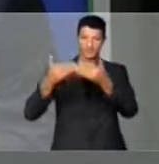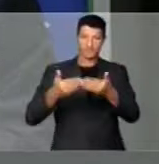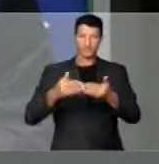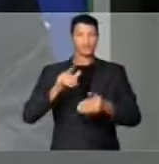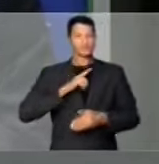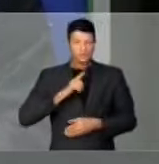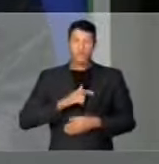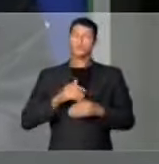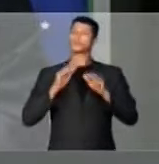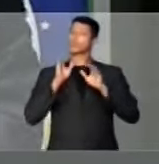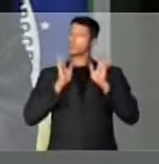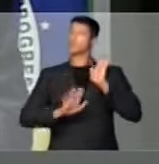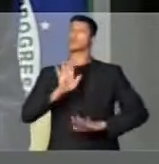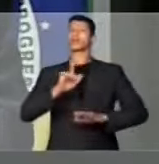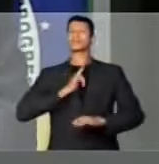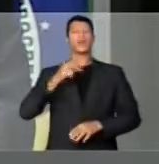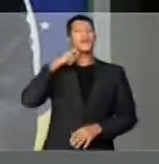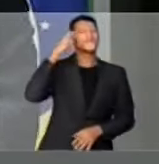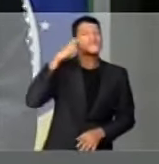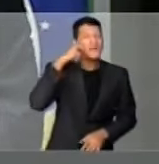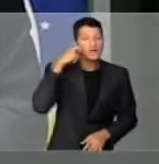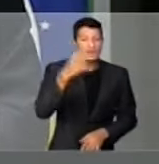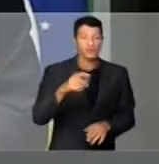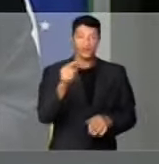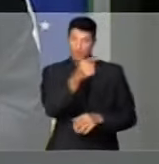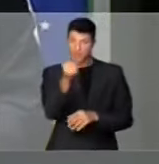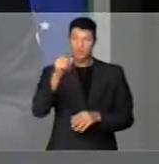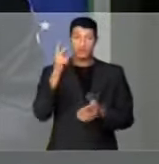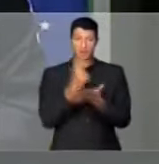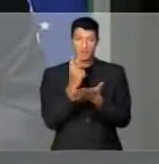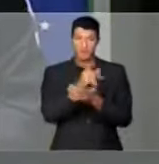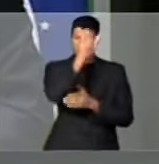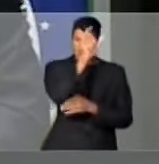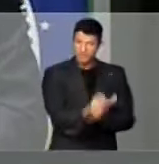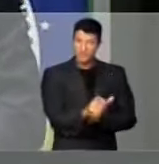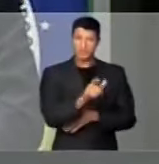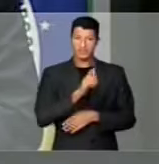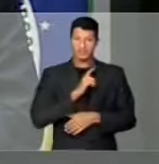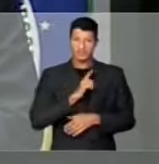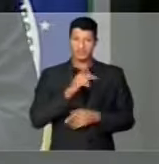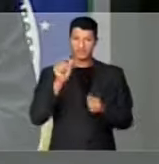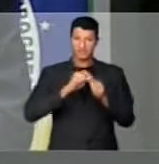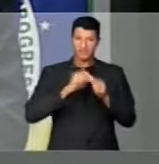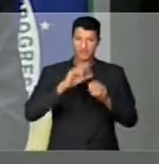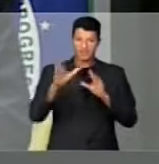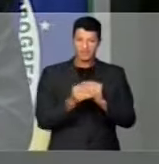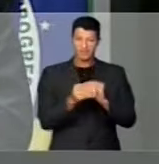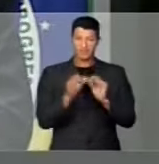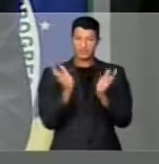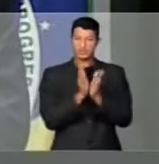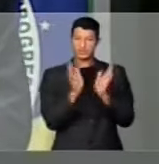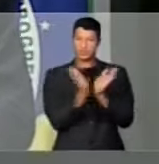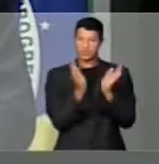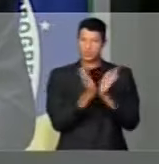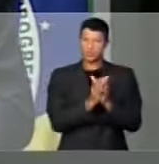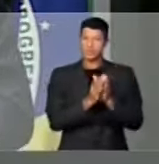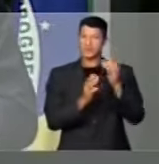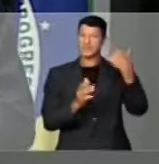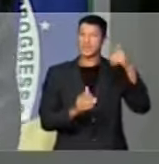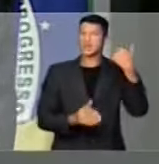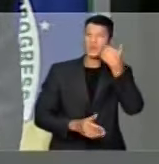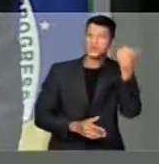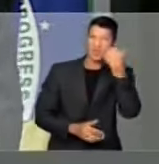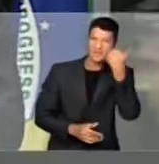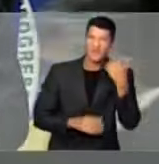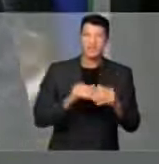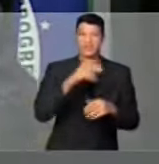Tome tenência, tenha vergonha, e embora Vossa Excelência faça parte de um bando de sem